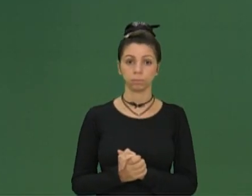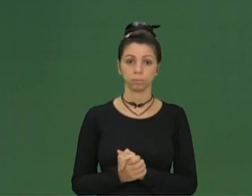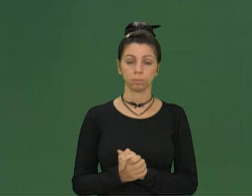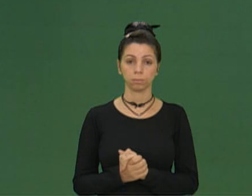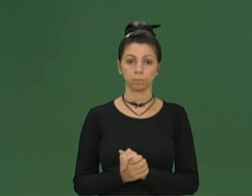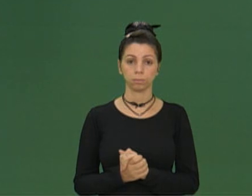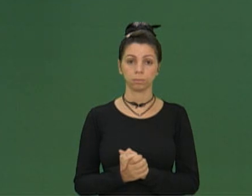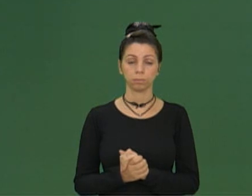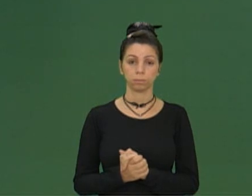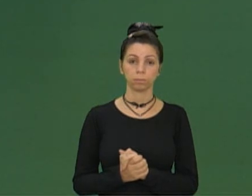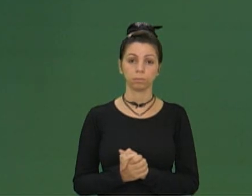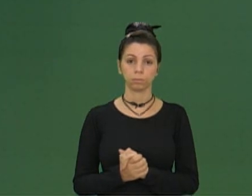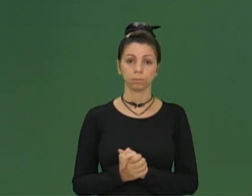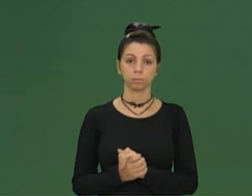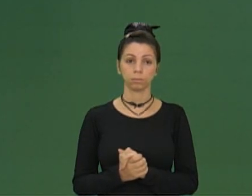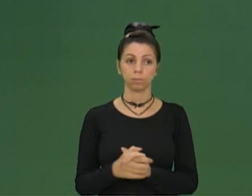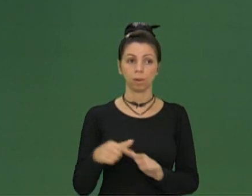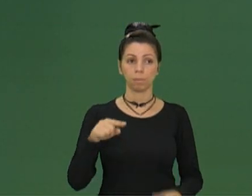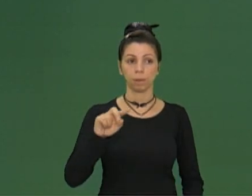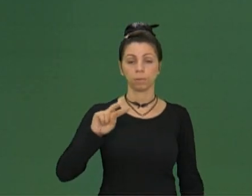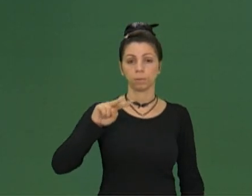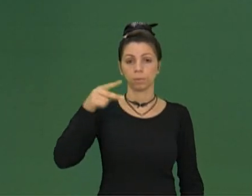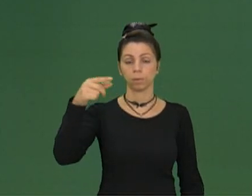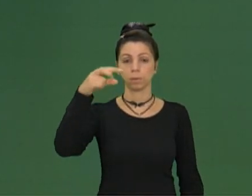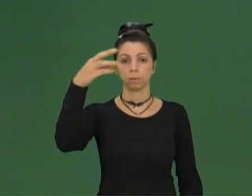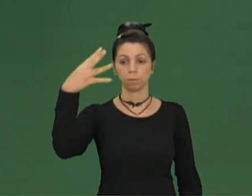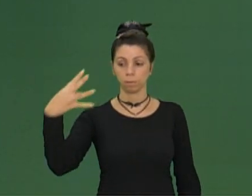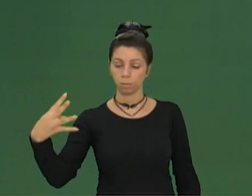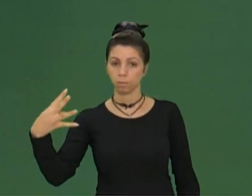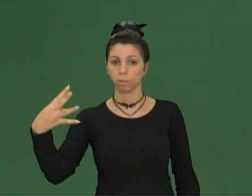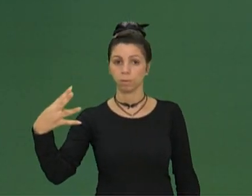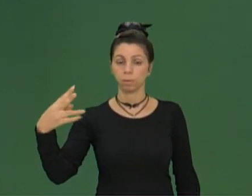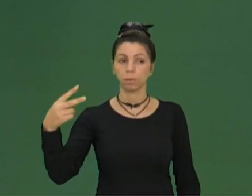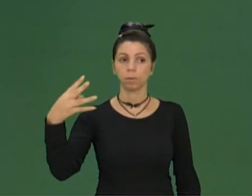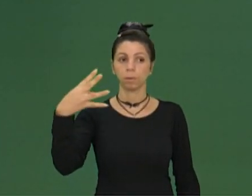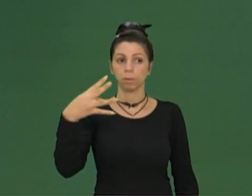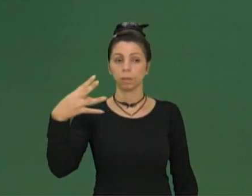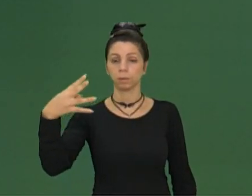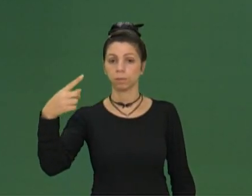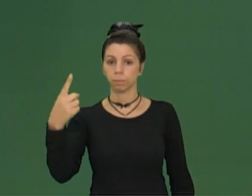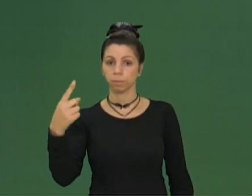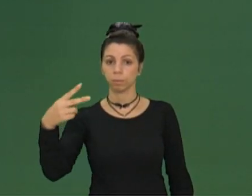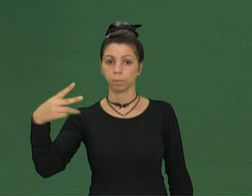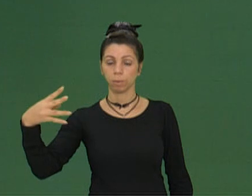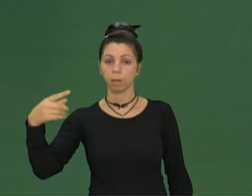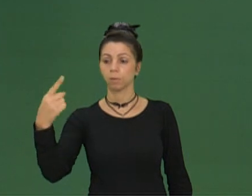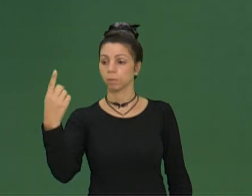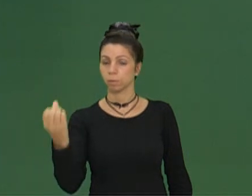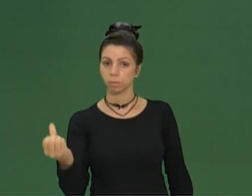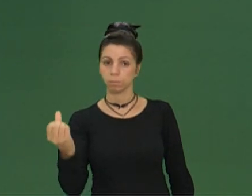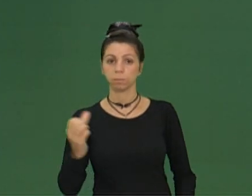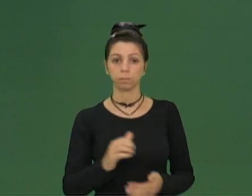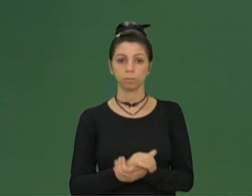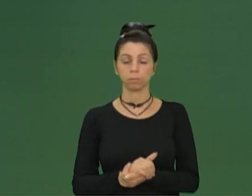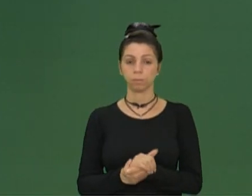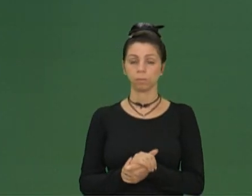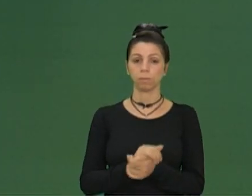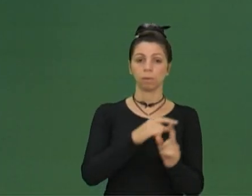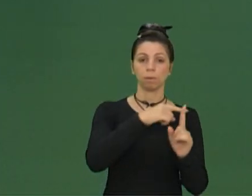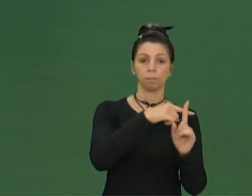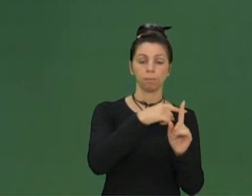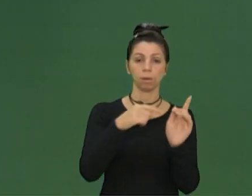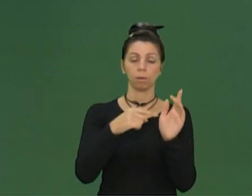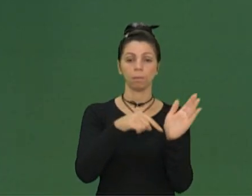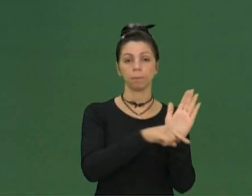ao quadrado, eu tenho 4. 4 vezes 1, 4. 4 vezes 4, 16. Menos com menos, mais.